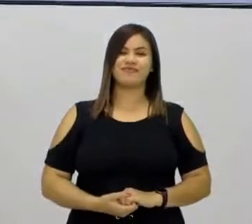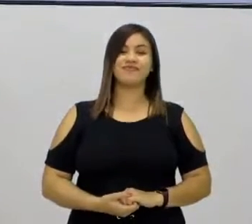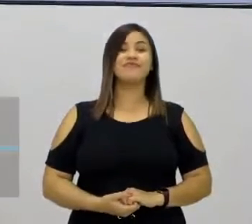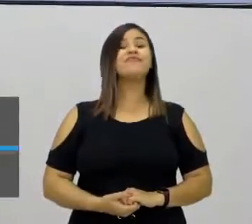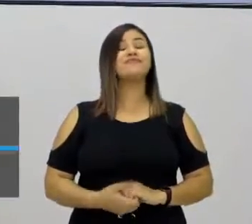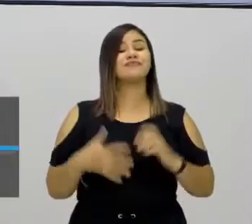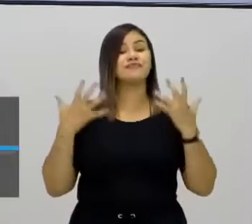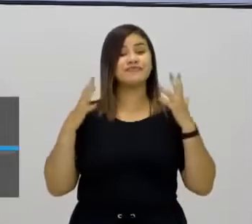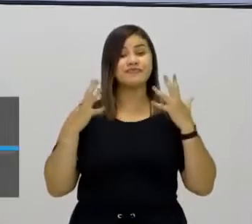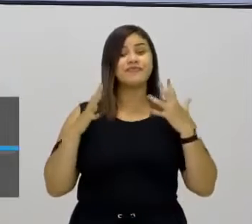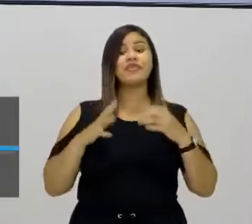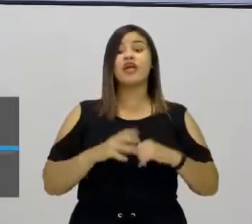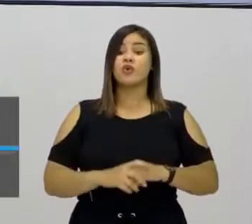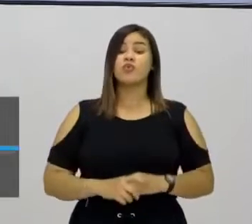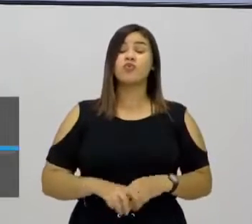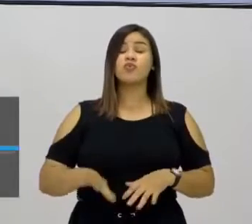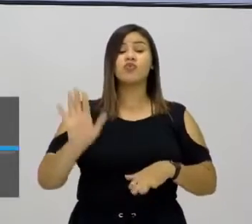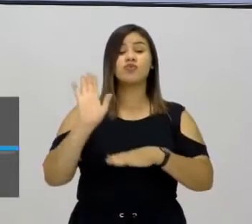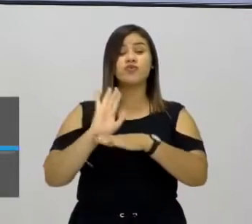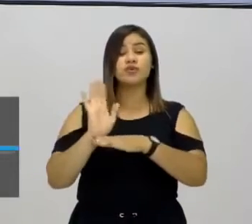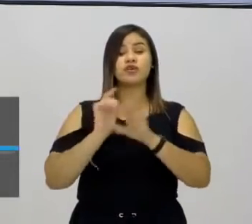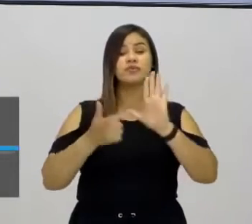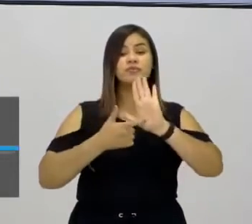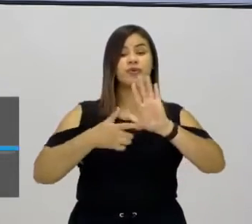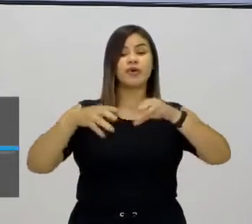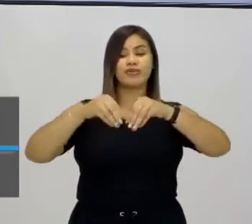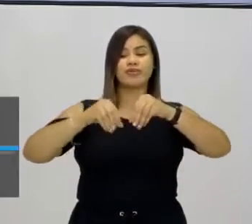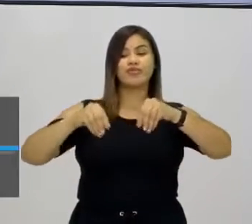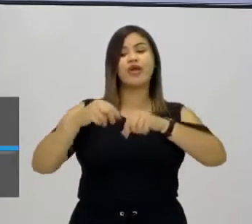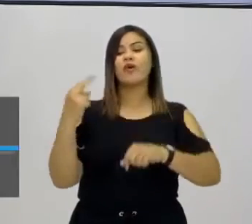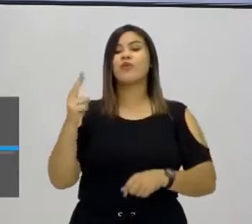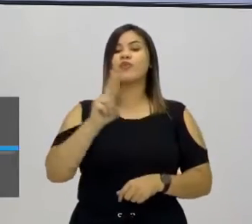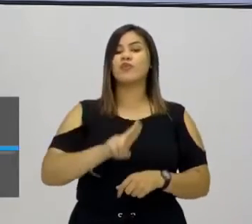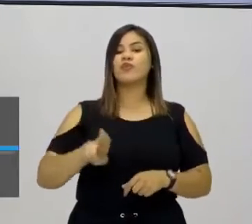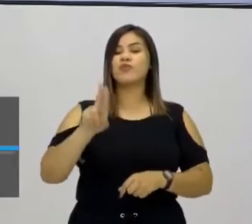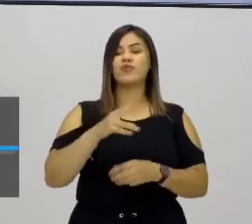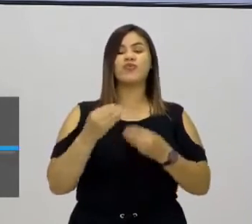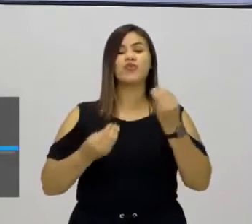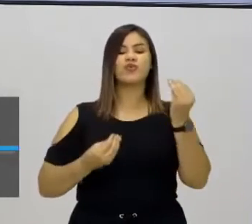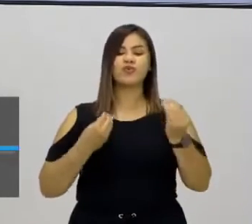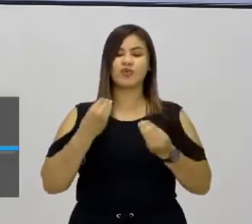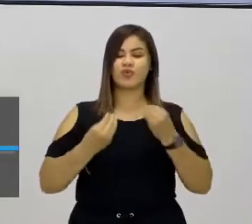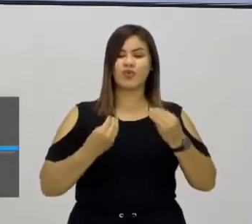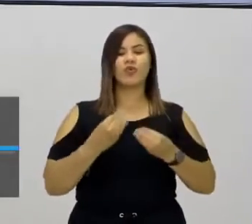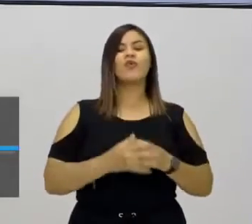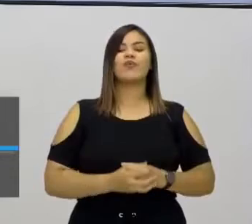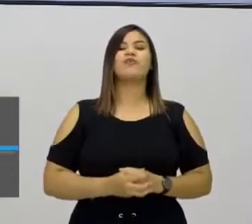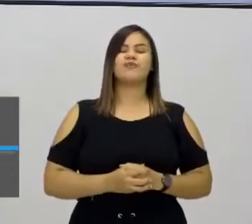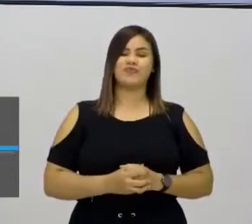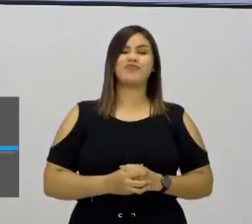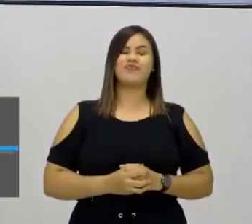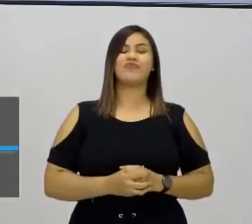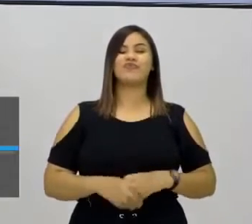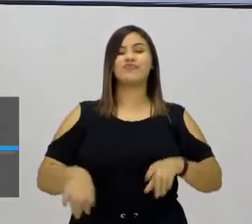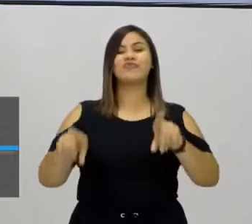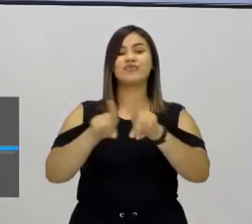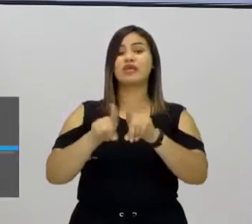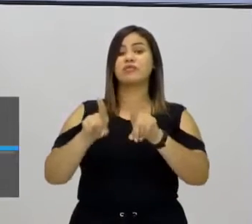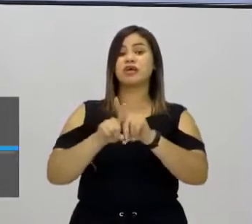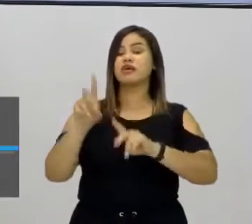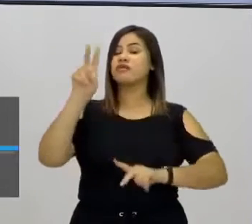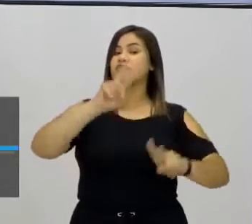Aí, né? Então o vídeo ele mostrou aí nessa questão do uso das terras e além do mais, né? Como, né, a gente consegue